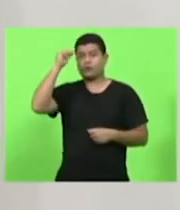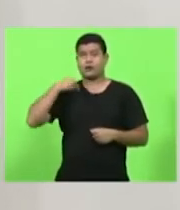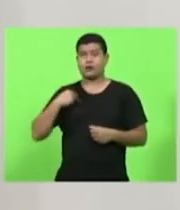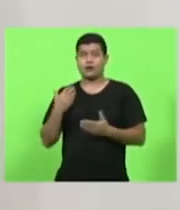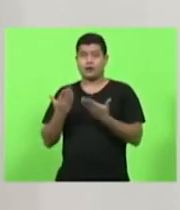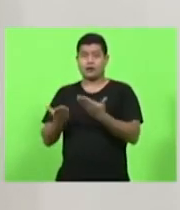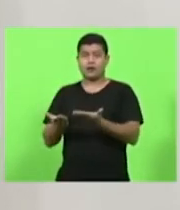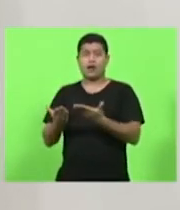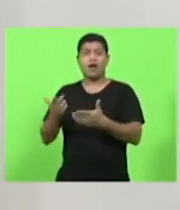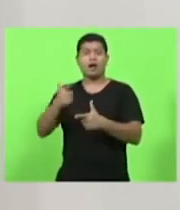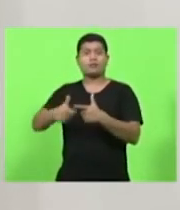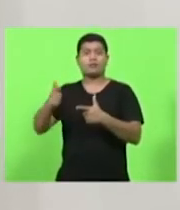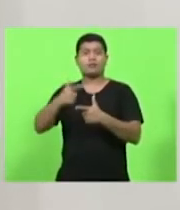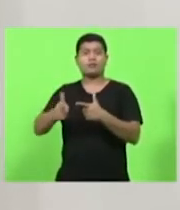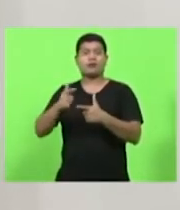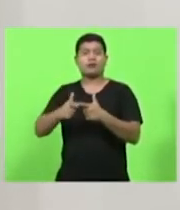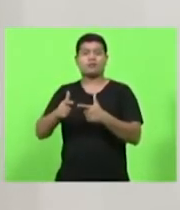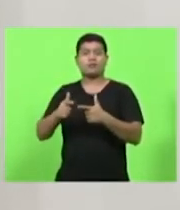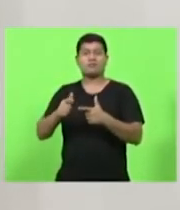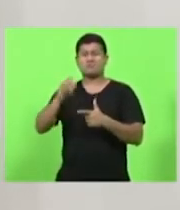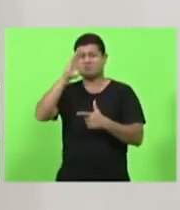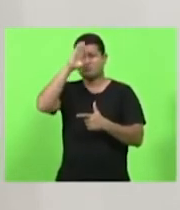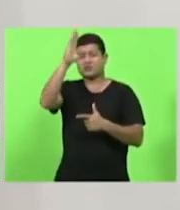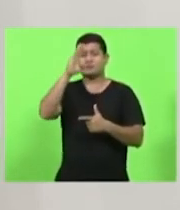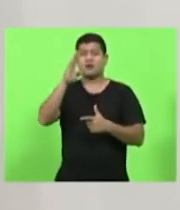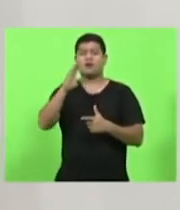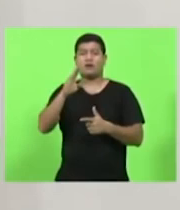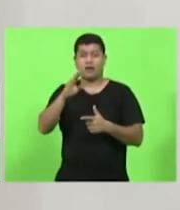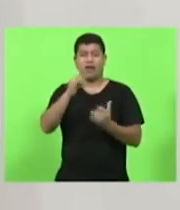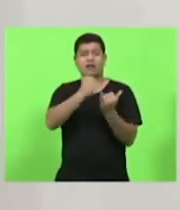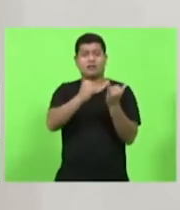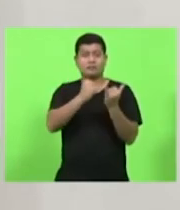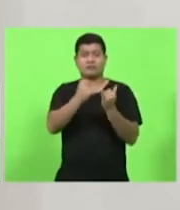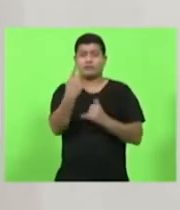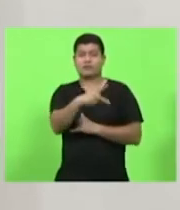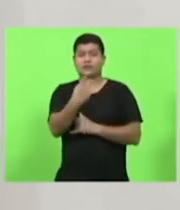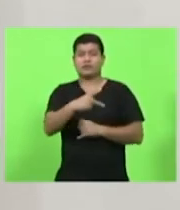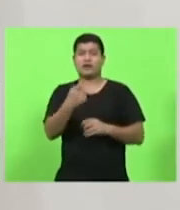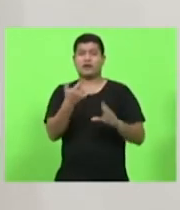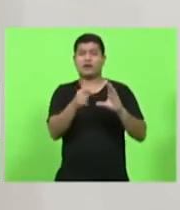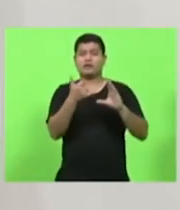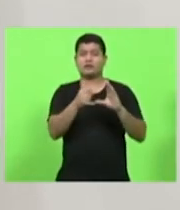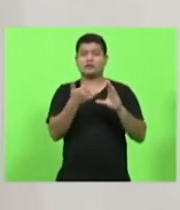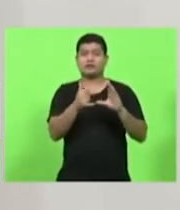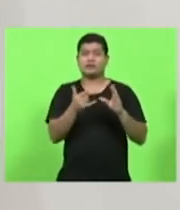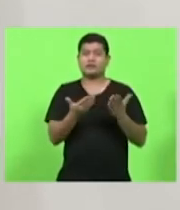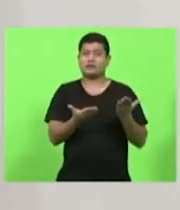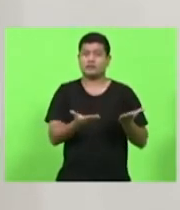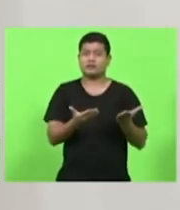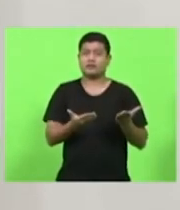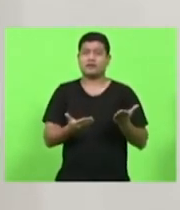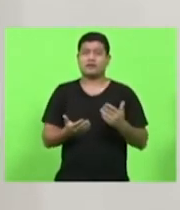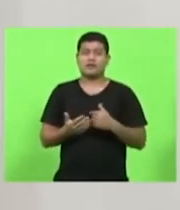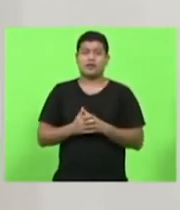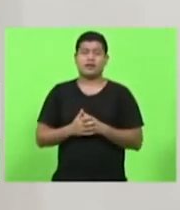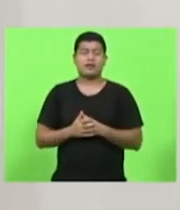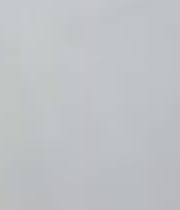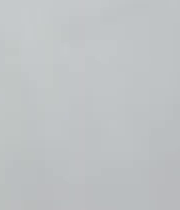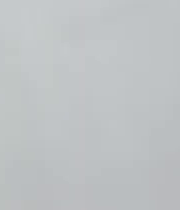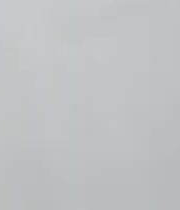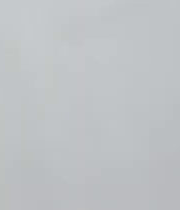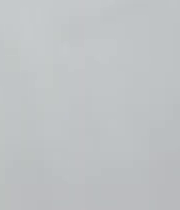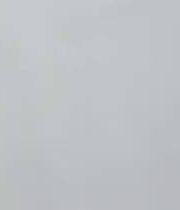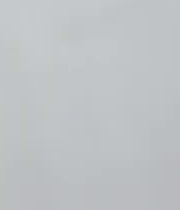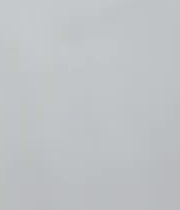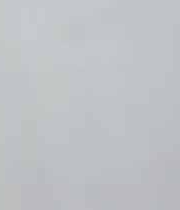dá problema é a parte da Celesc. Insuficiência energética no município de Porto União.